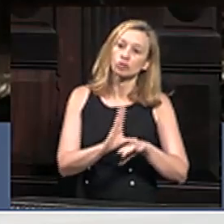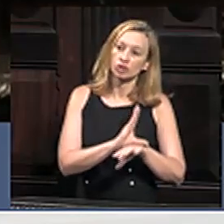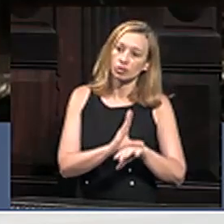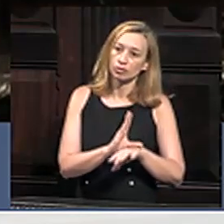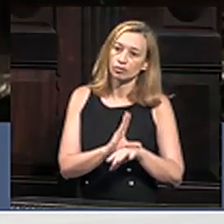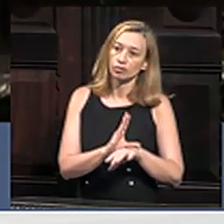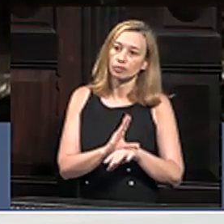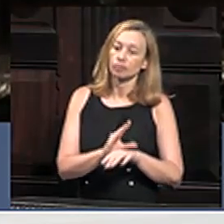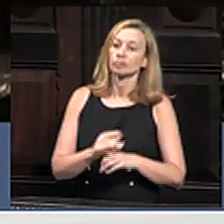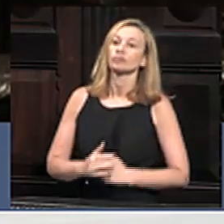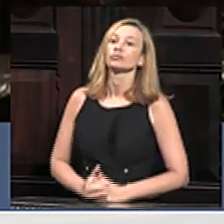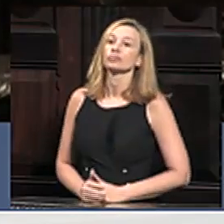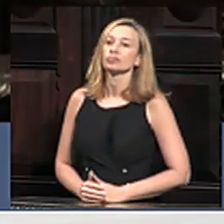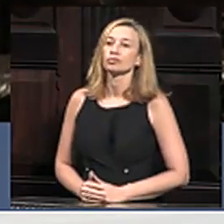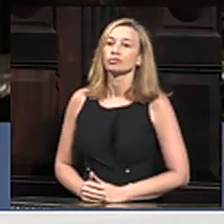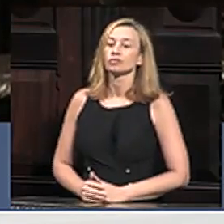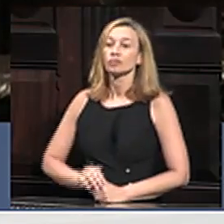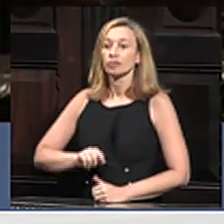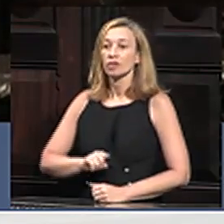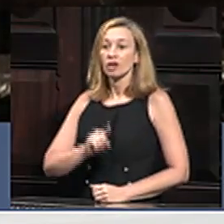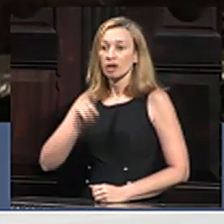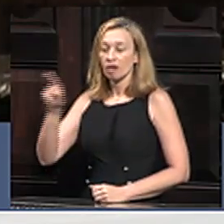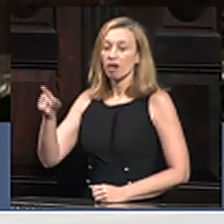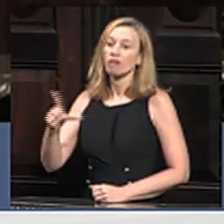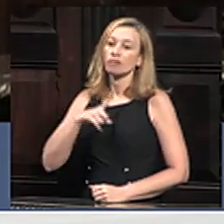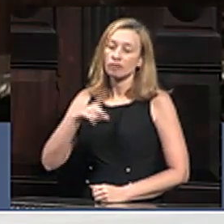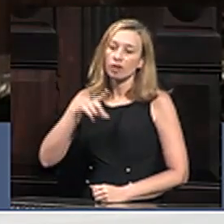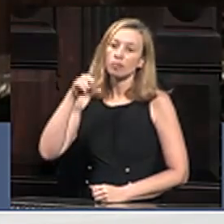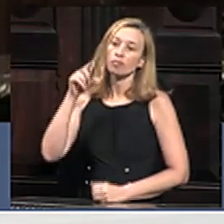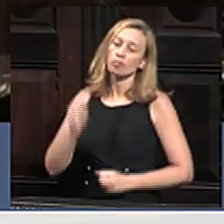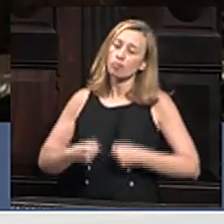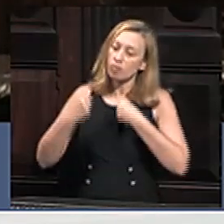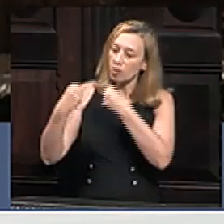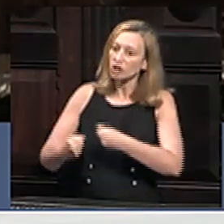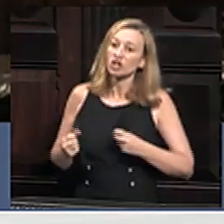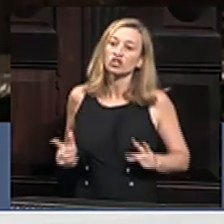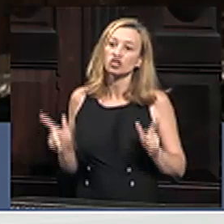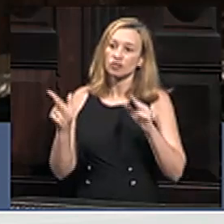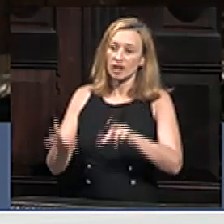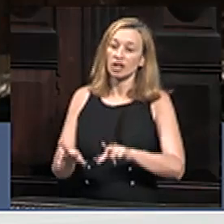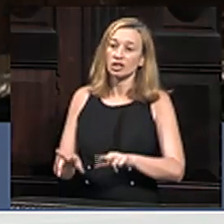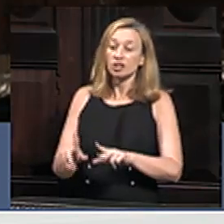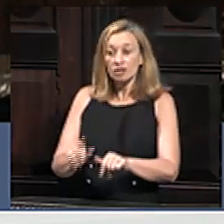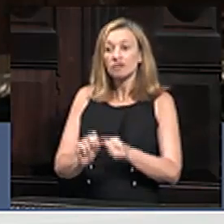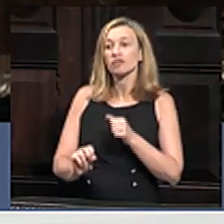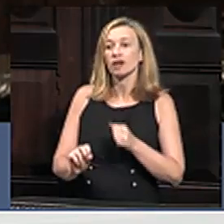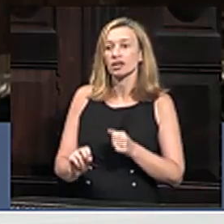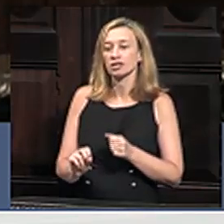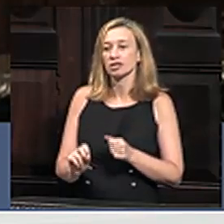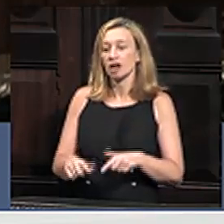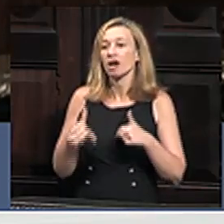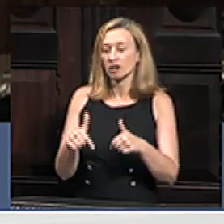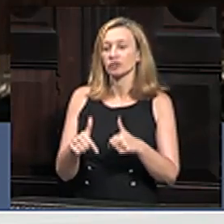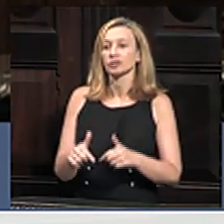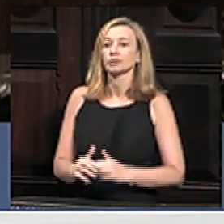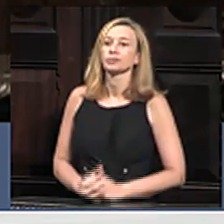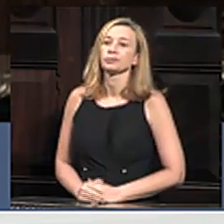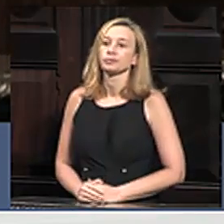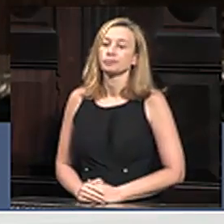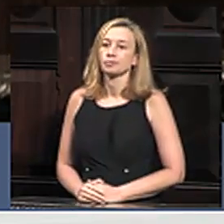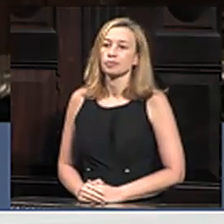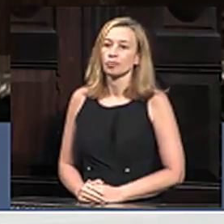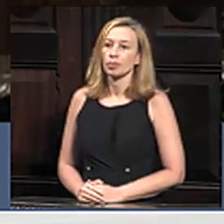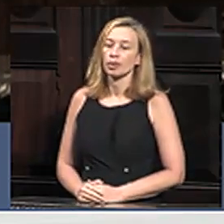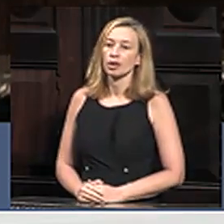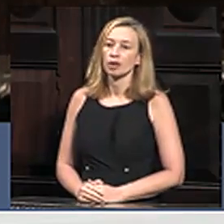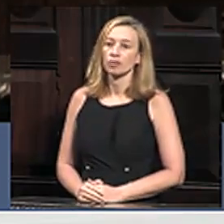a Suprema Corte tem poderes legisferantes e o faz, legisla. Quando